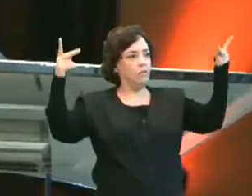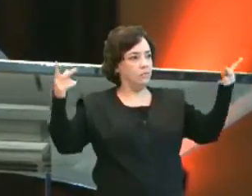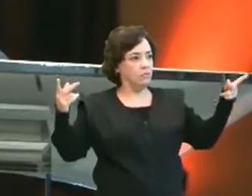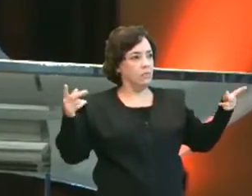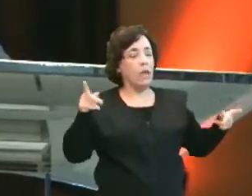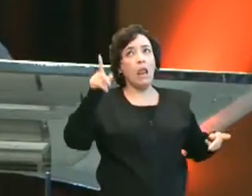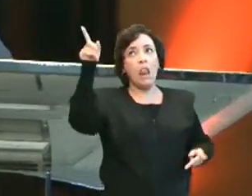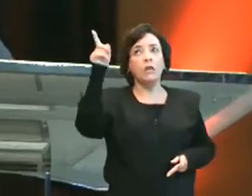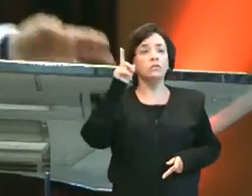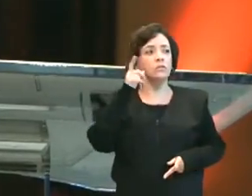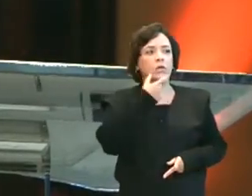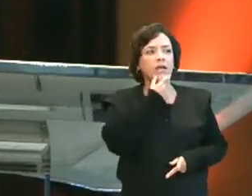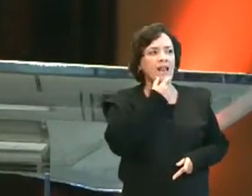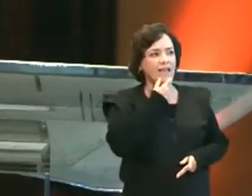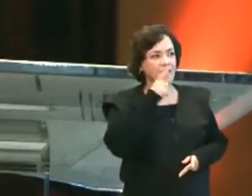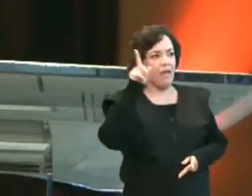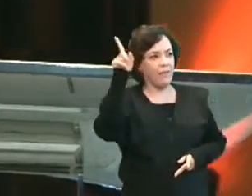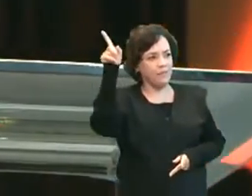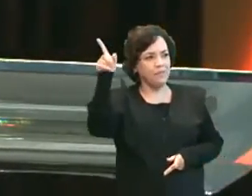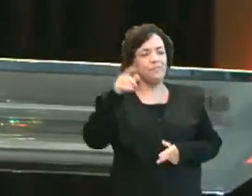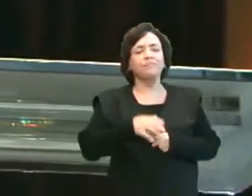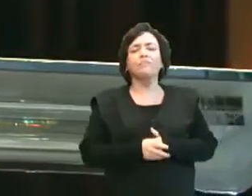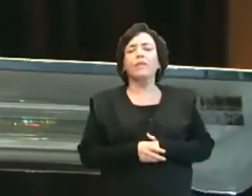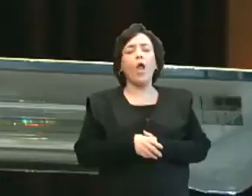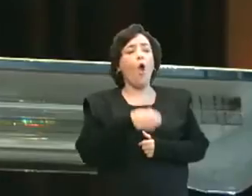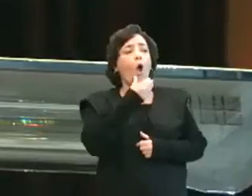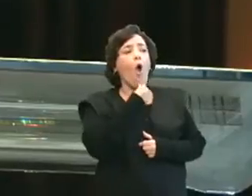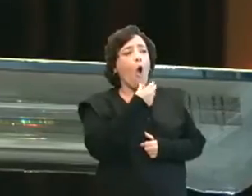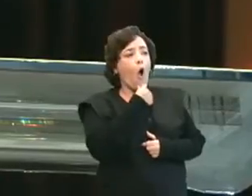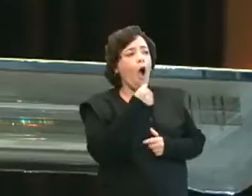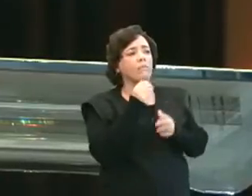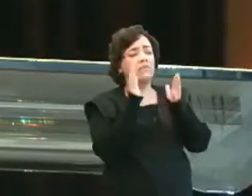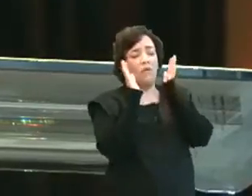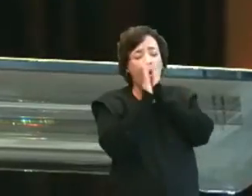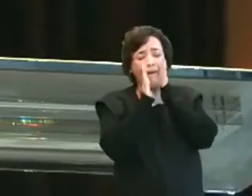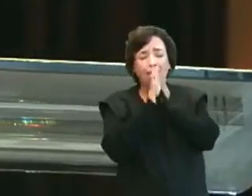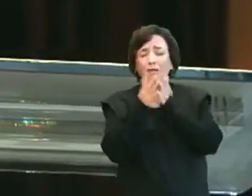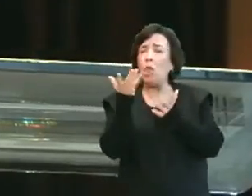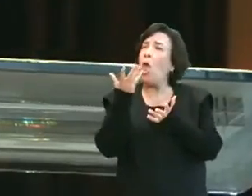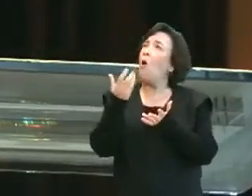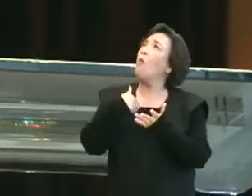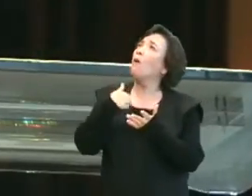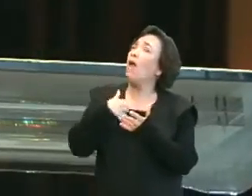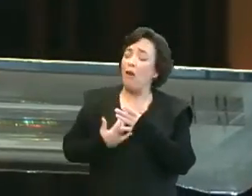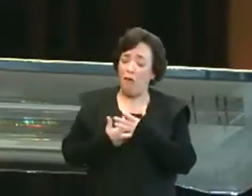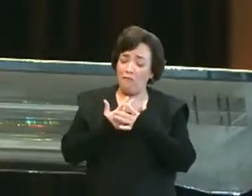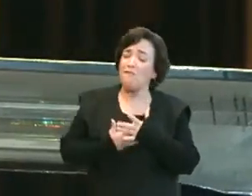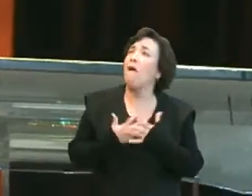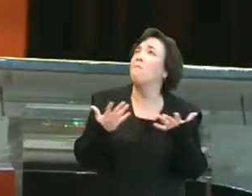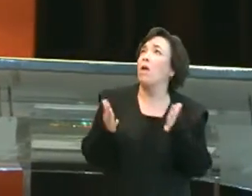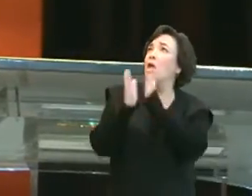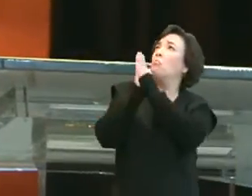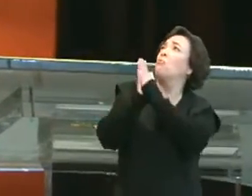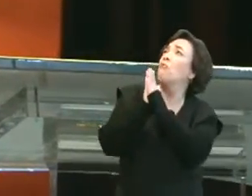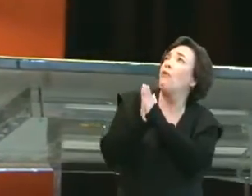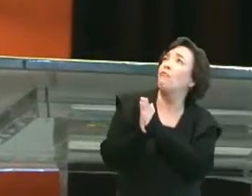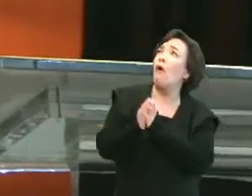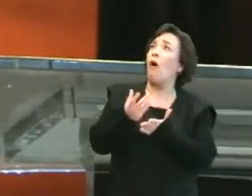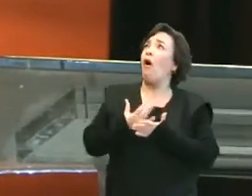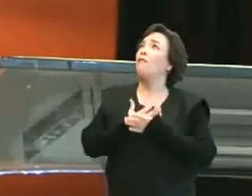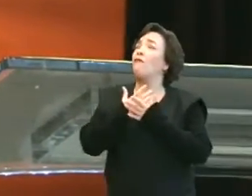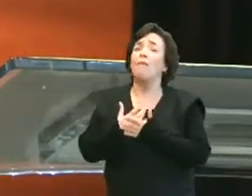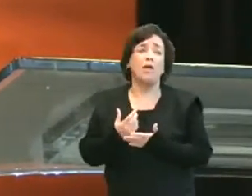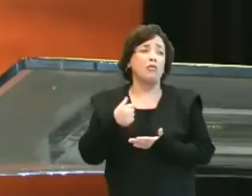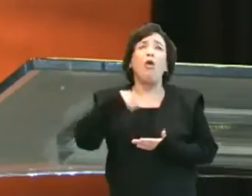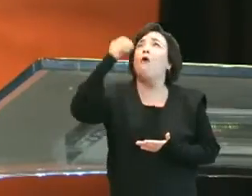de Gales, ele está orando um dia, pedindo: Senhor, dobra-me, Senhor, dobra-me. Lembra, nas nossas fraquezas que Ele revela